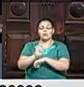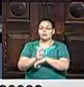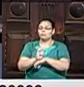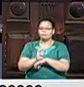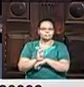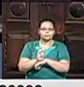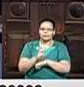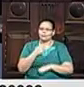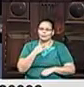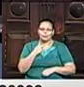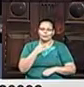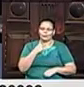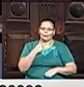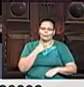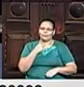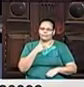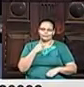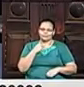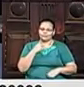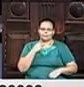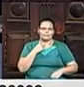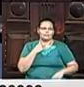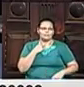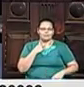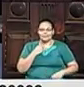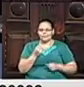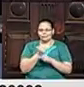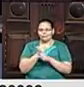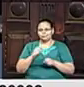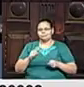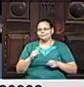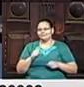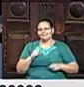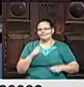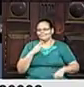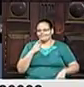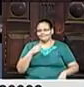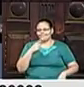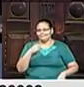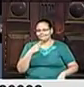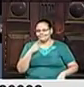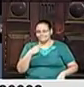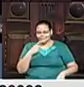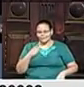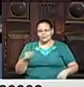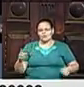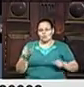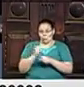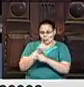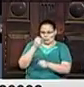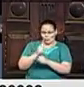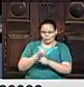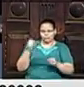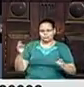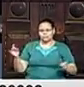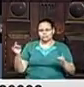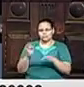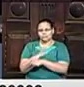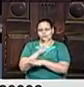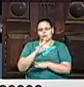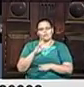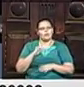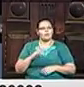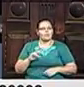não pode, em face da sua impossibilidade de concluir as obras, ou de